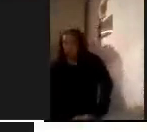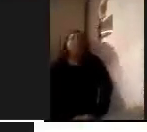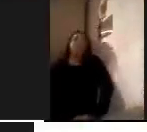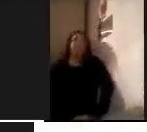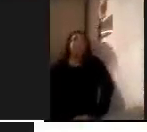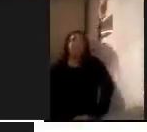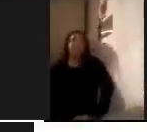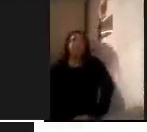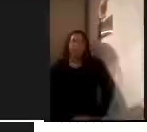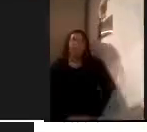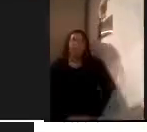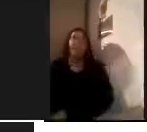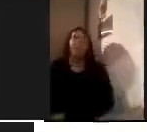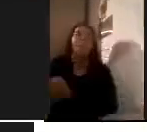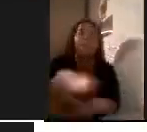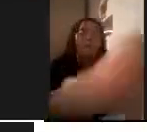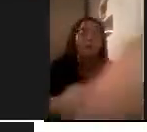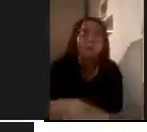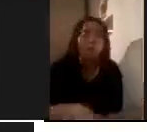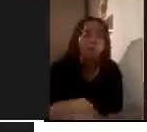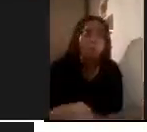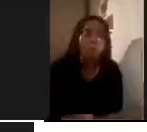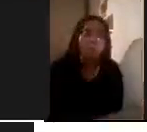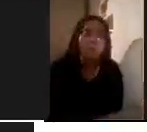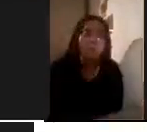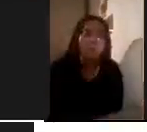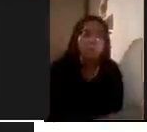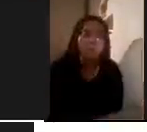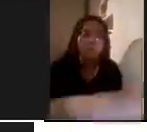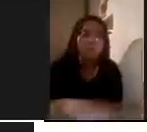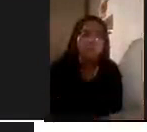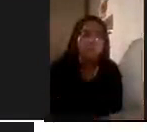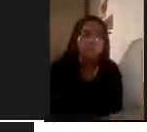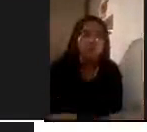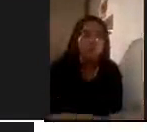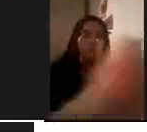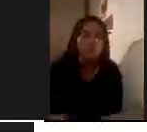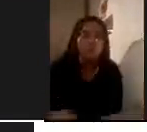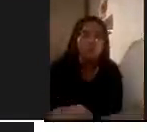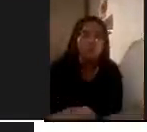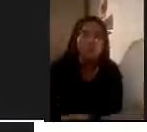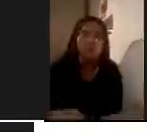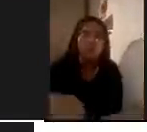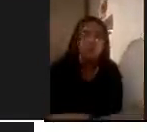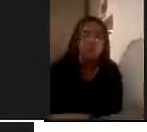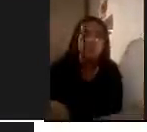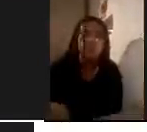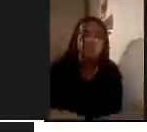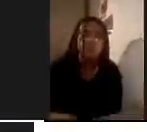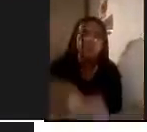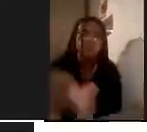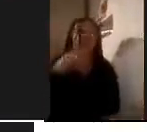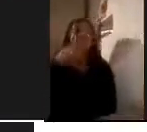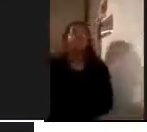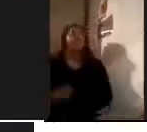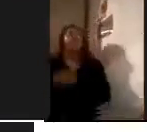uma cesárea, e aí piorou. Aí sim que na cesárea programada ainda, a gente vai ter menos ocitocina